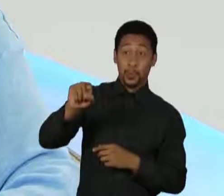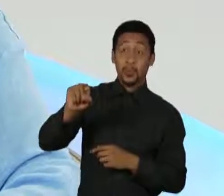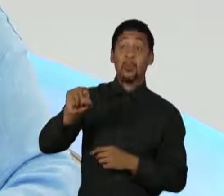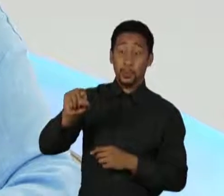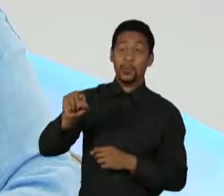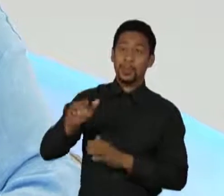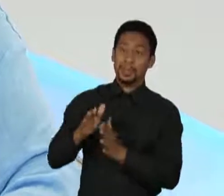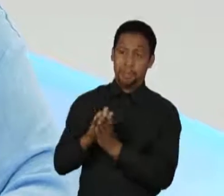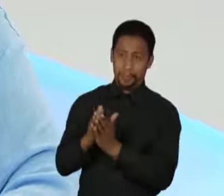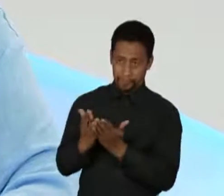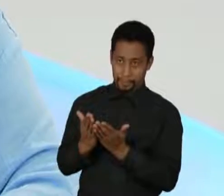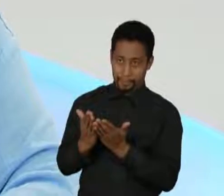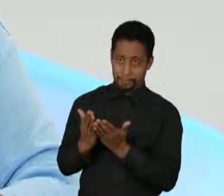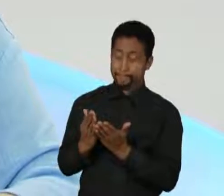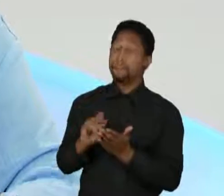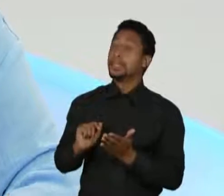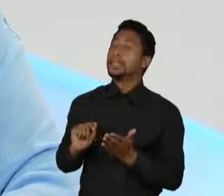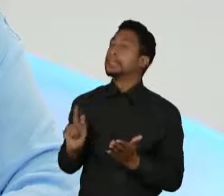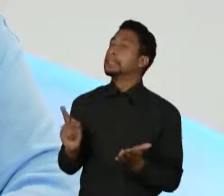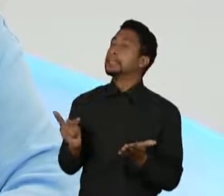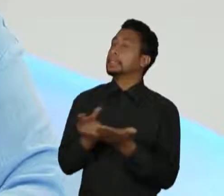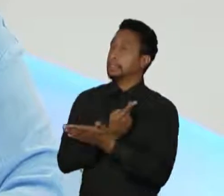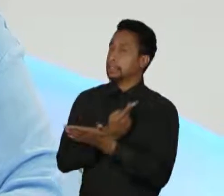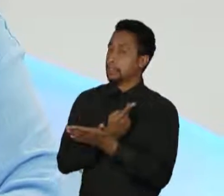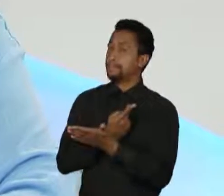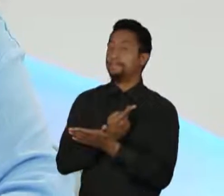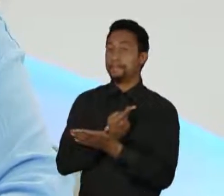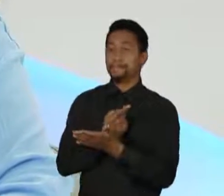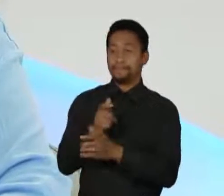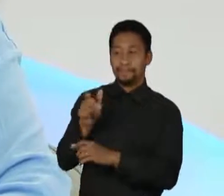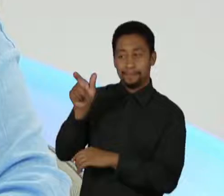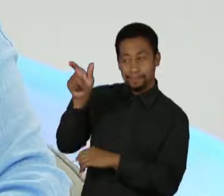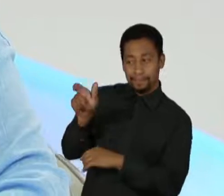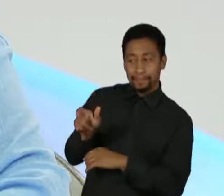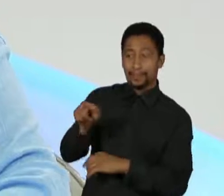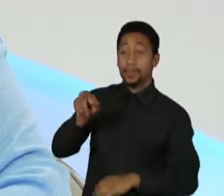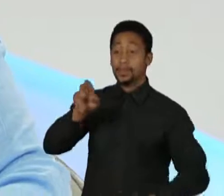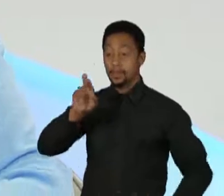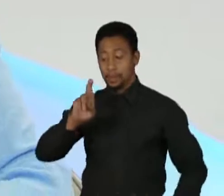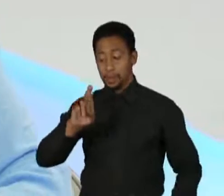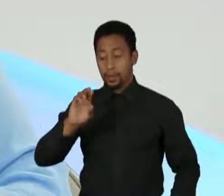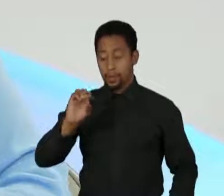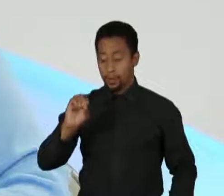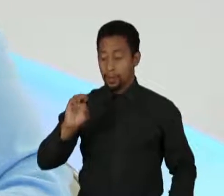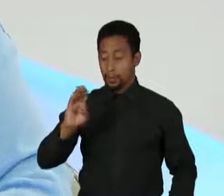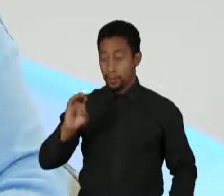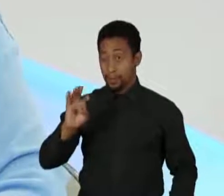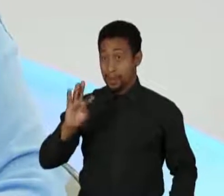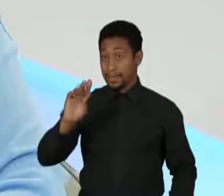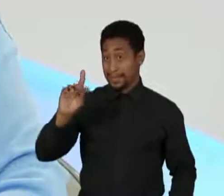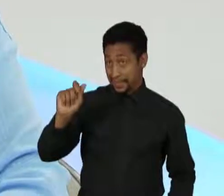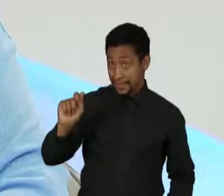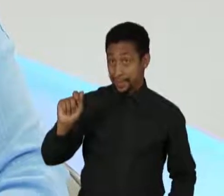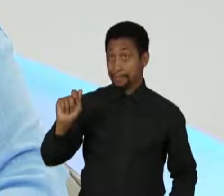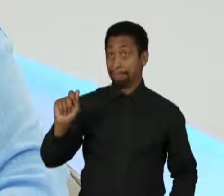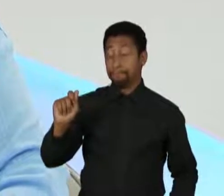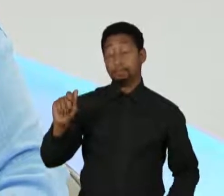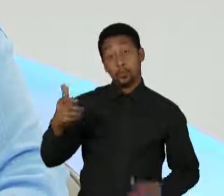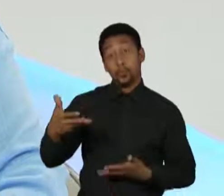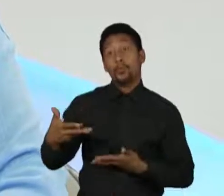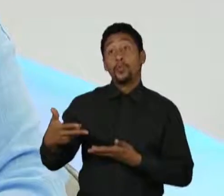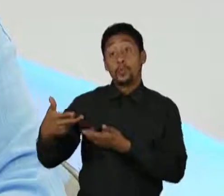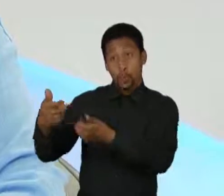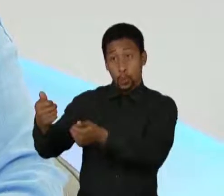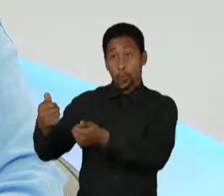recebi um convite da Roberta Machado para para ir para Record né eu já